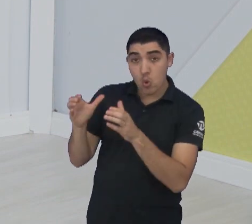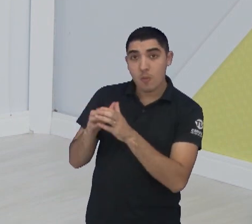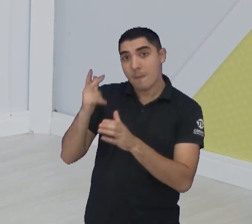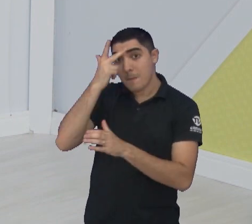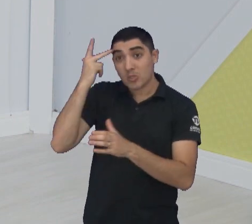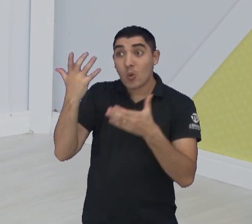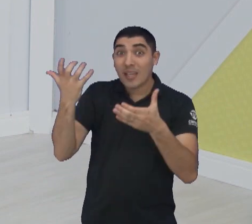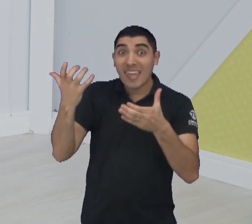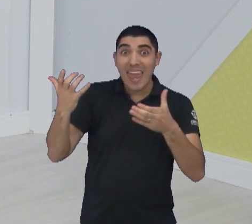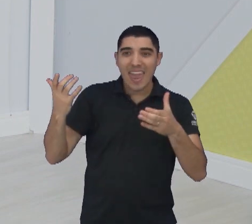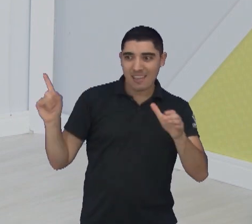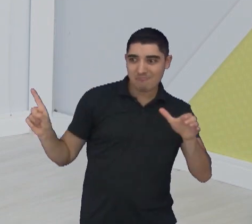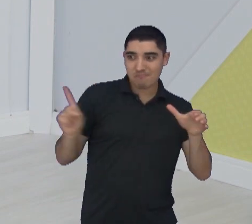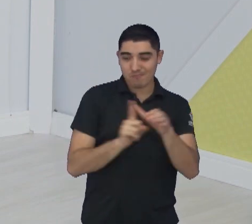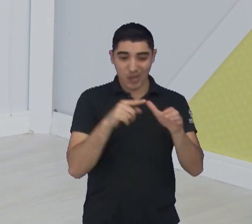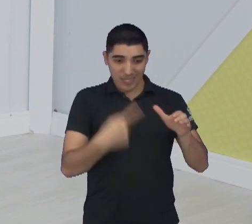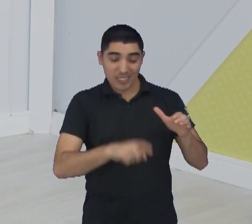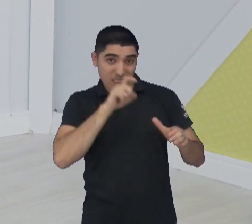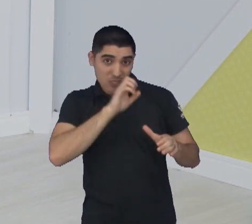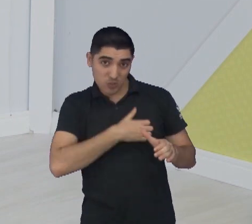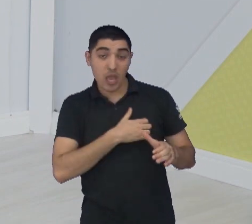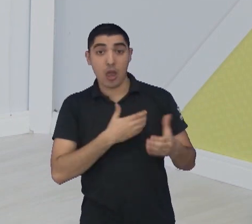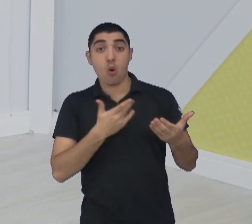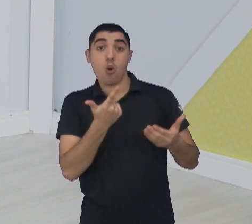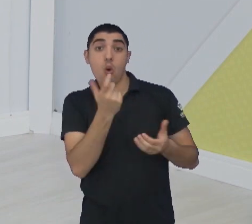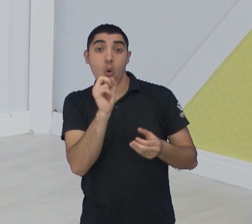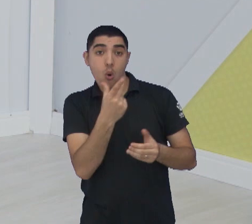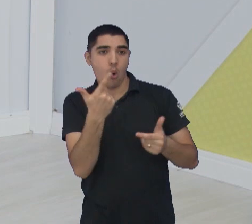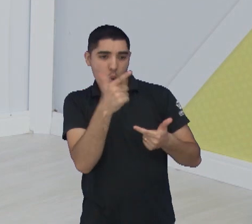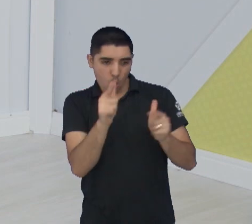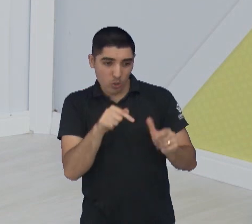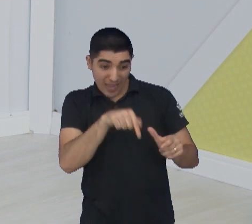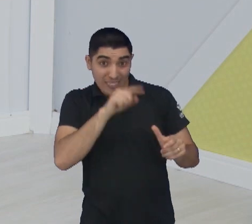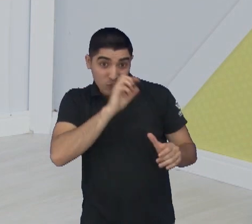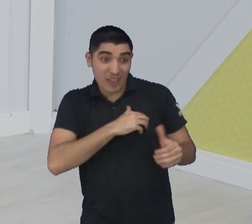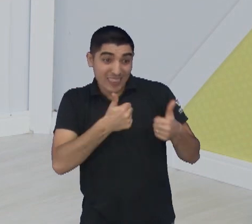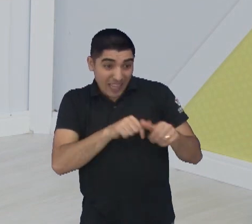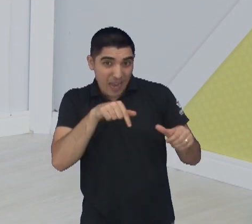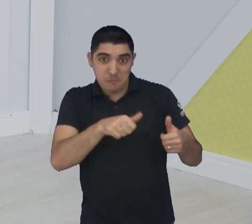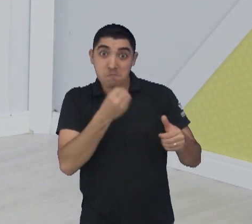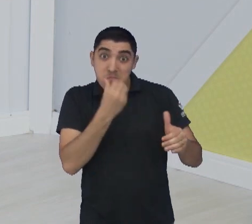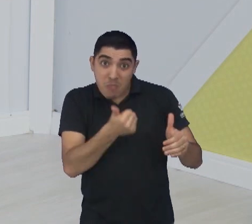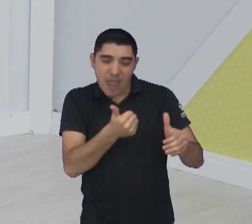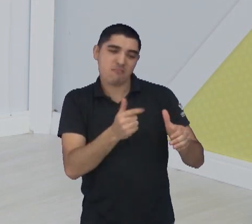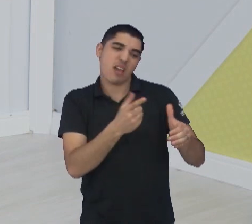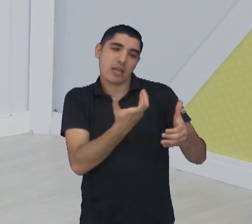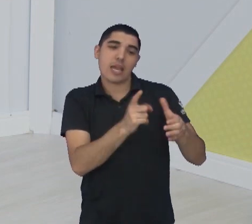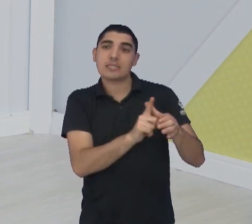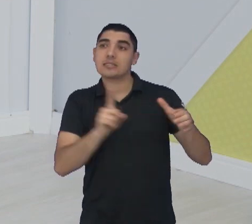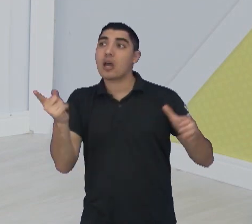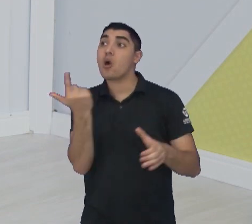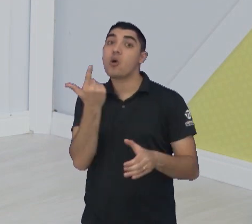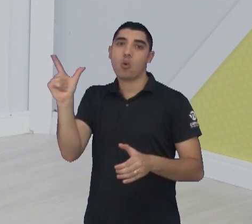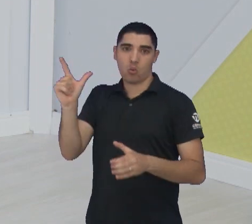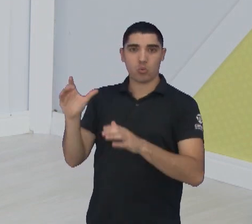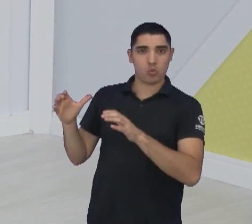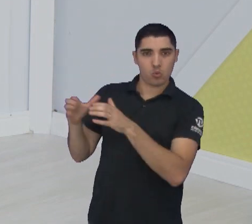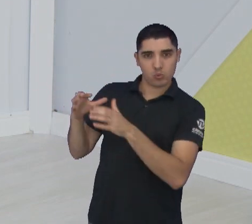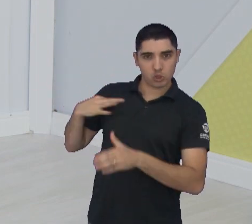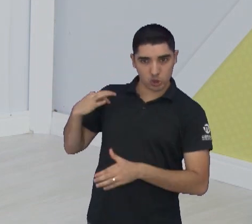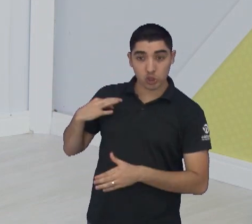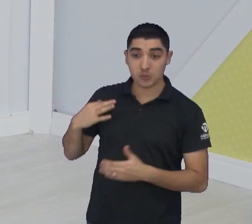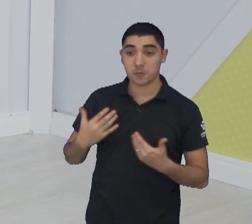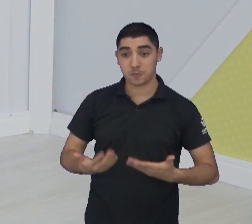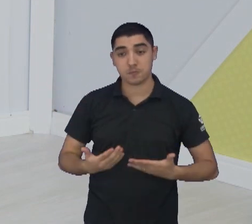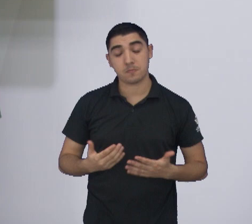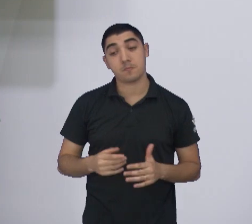causa dessa ascensão, jogadores que fizeram bem o campeonato pelo São José despertam o interesse de clubes que estão acima hoje do São José. Isso é